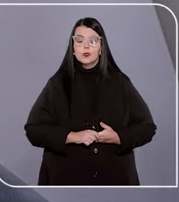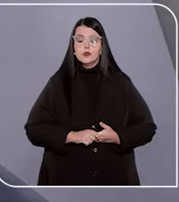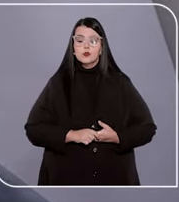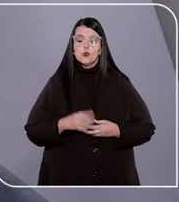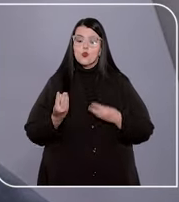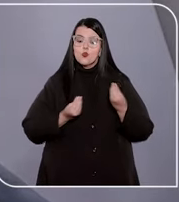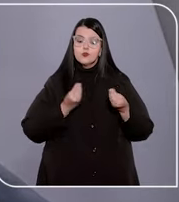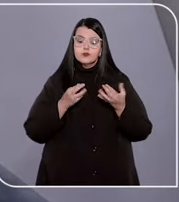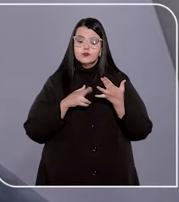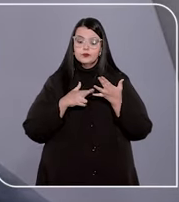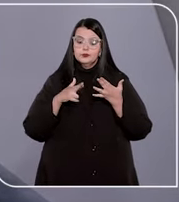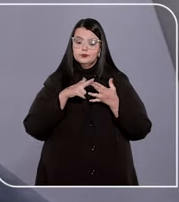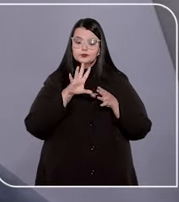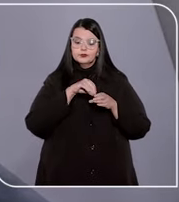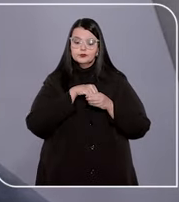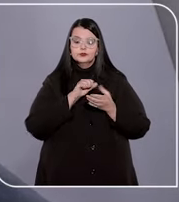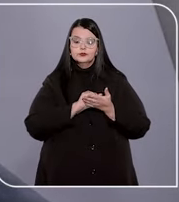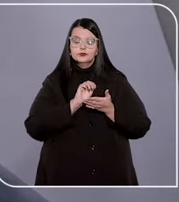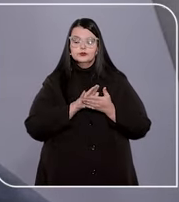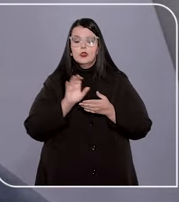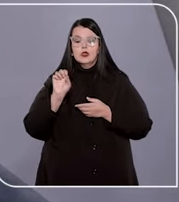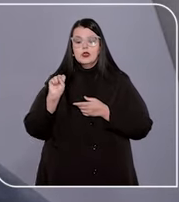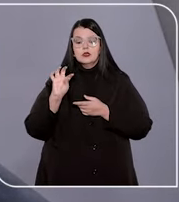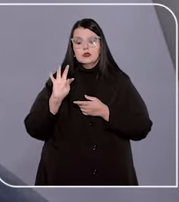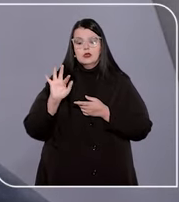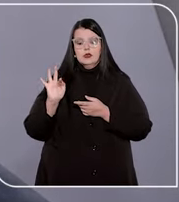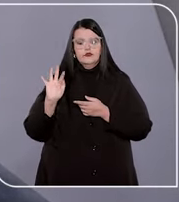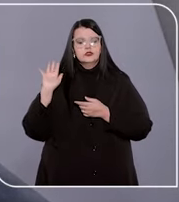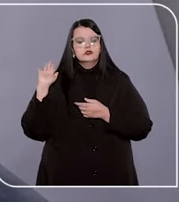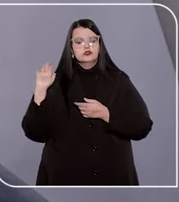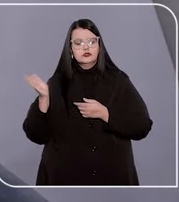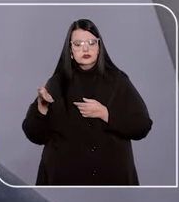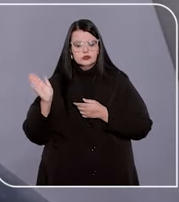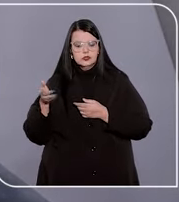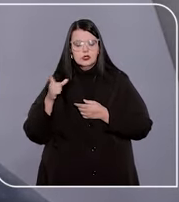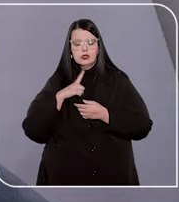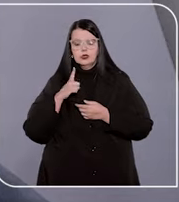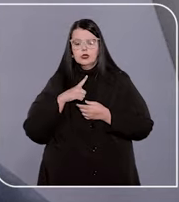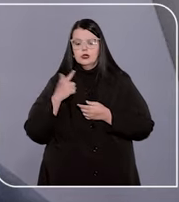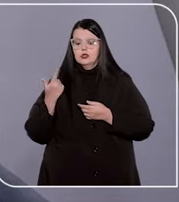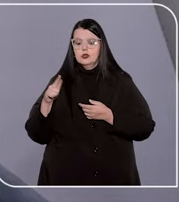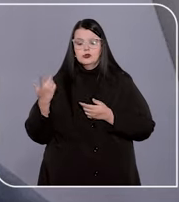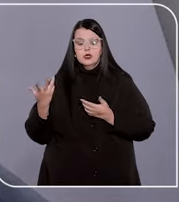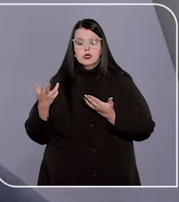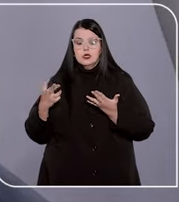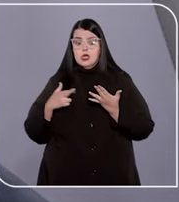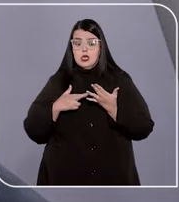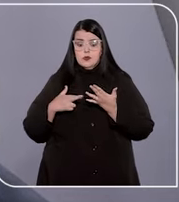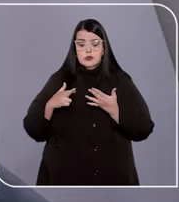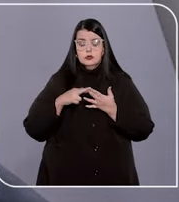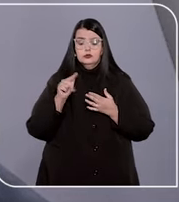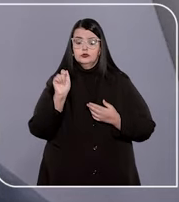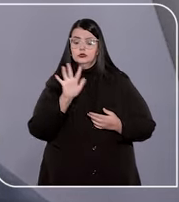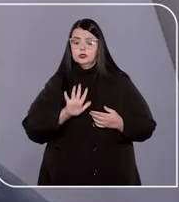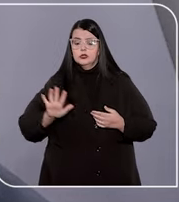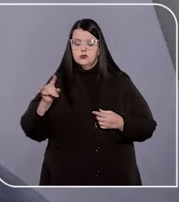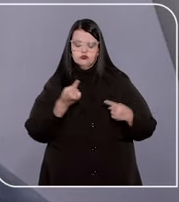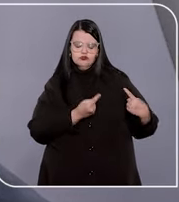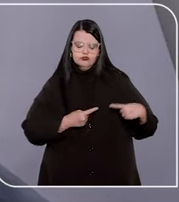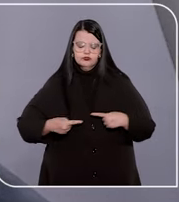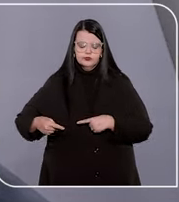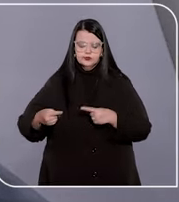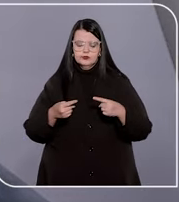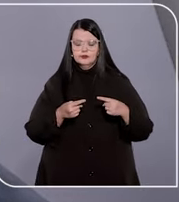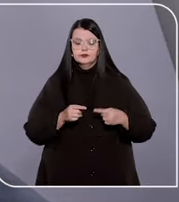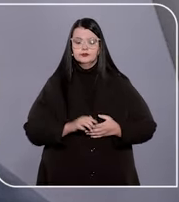né? Pelo que eu entendi é o seguinte: se o STF já tiver declarado não haver a repercussão geral na questão discutida nessas razões recursais,